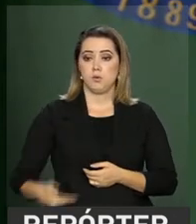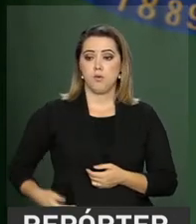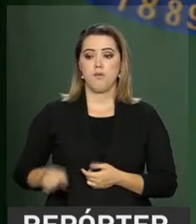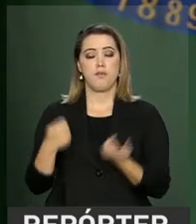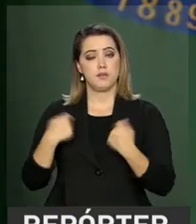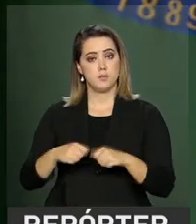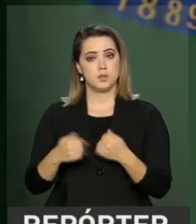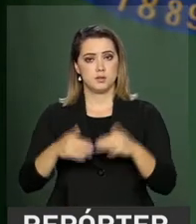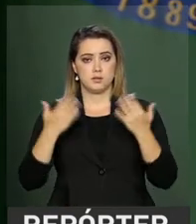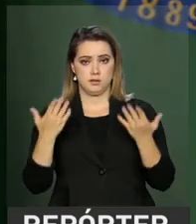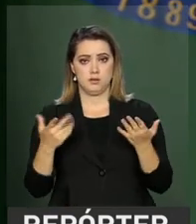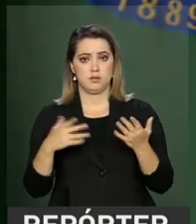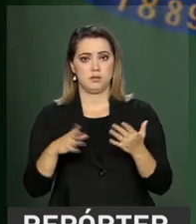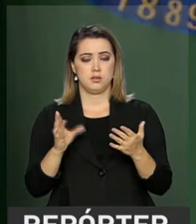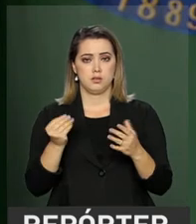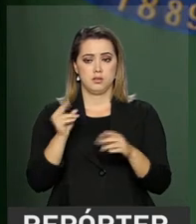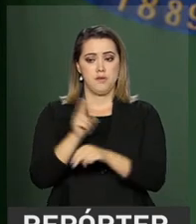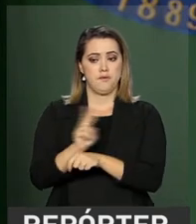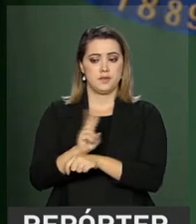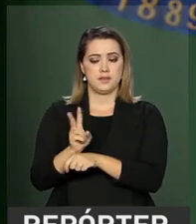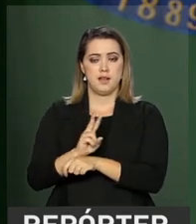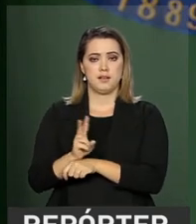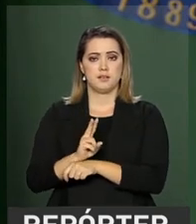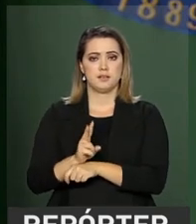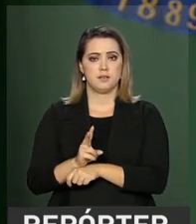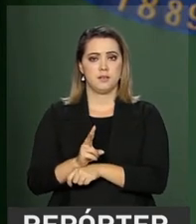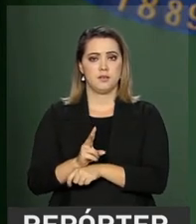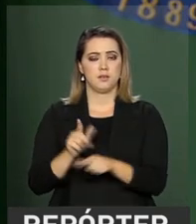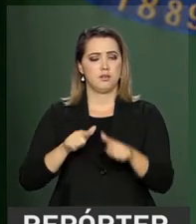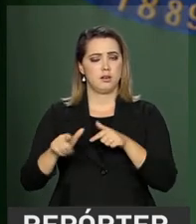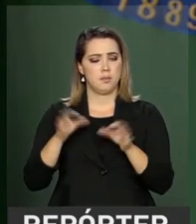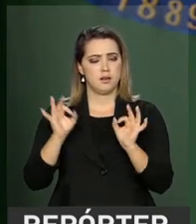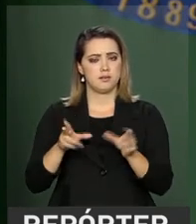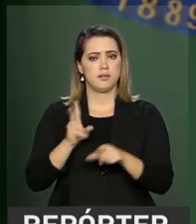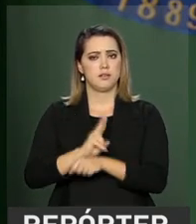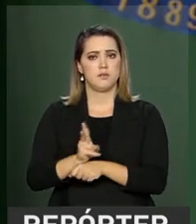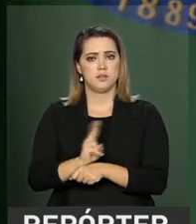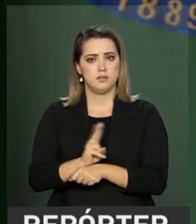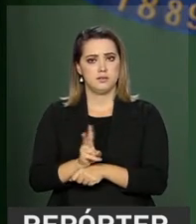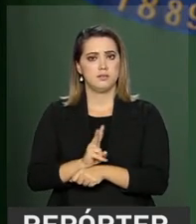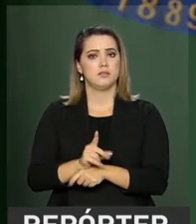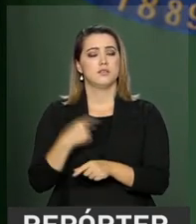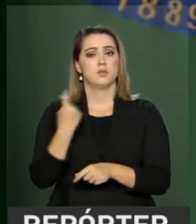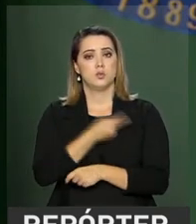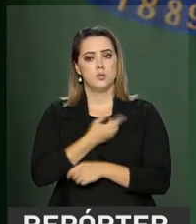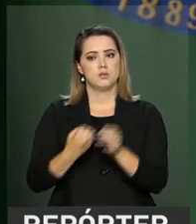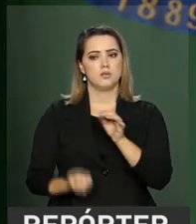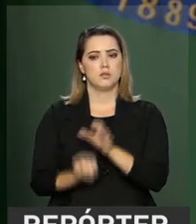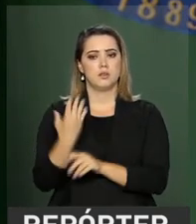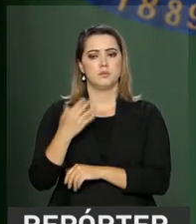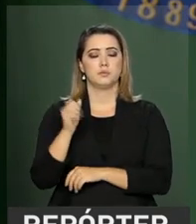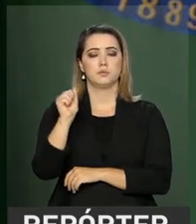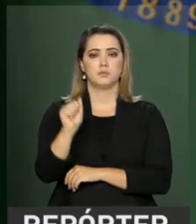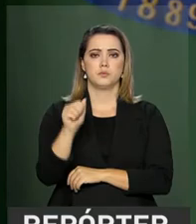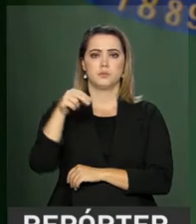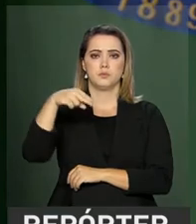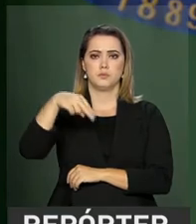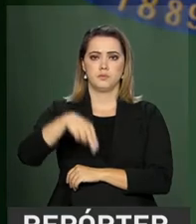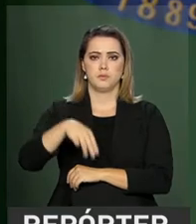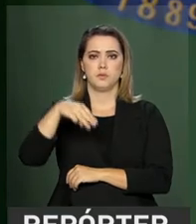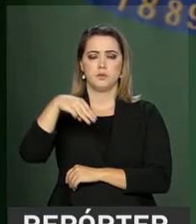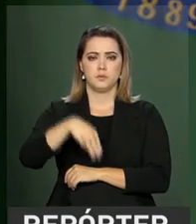seu papel de supervisão com eficiência é que nós criamos a agência